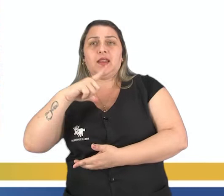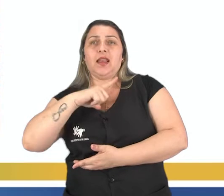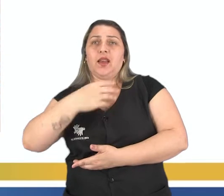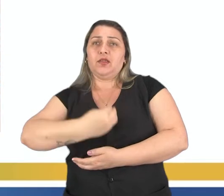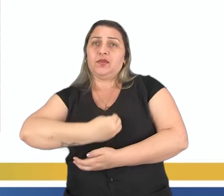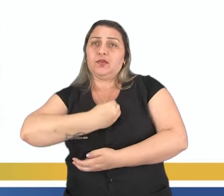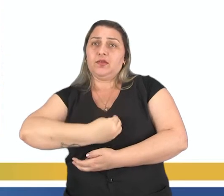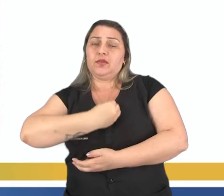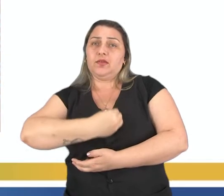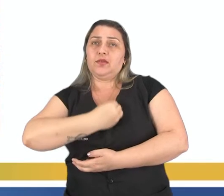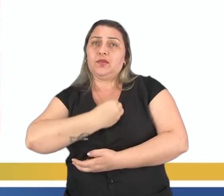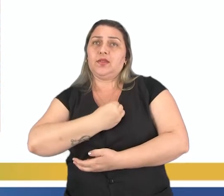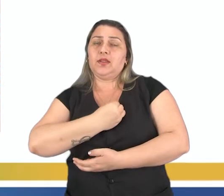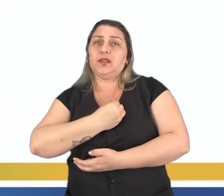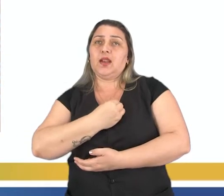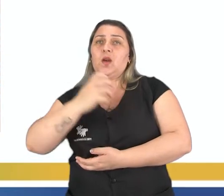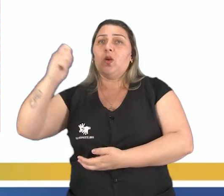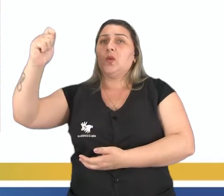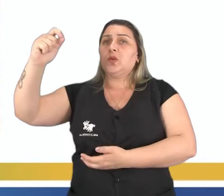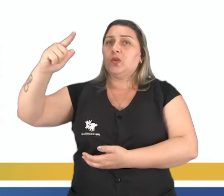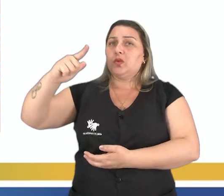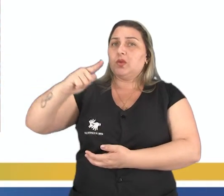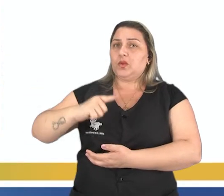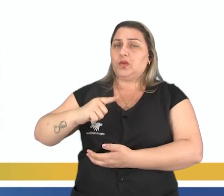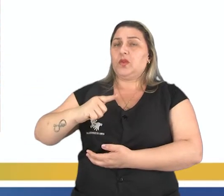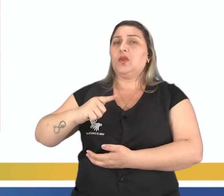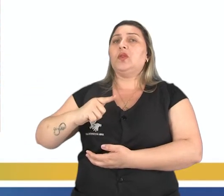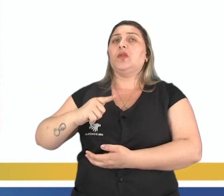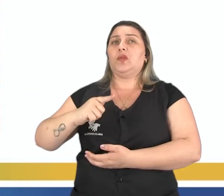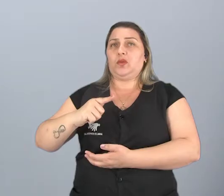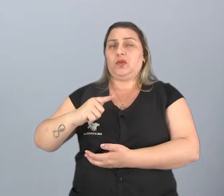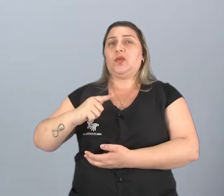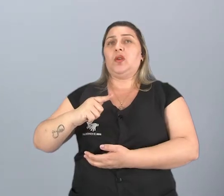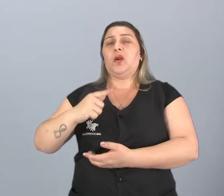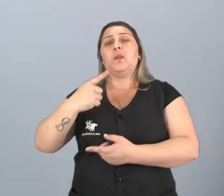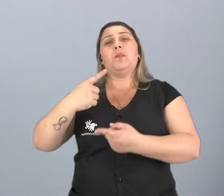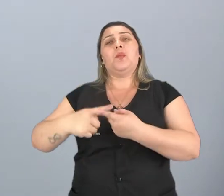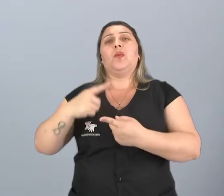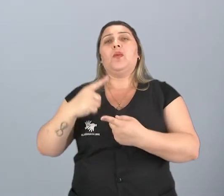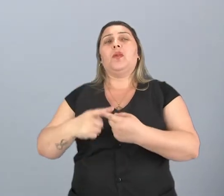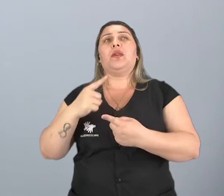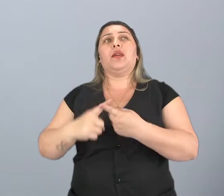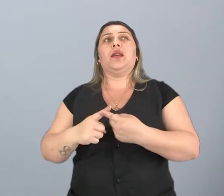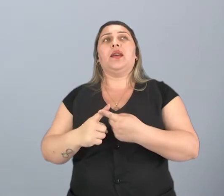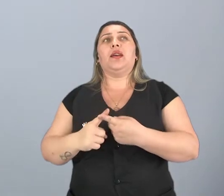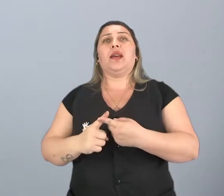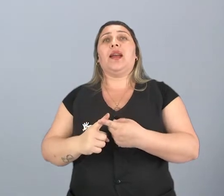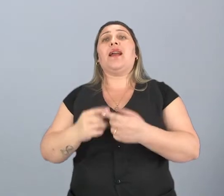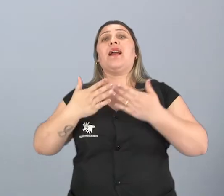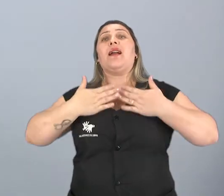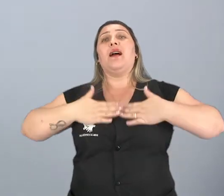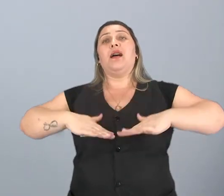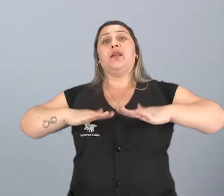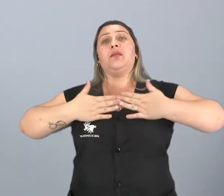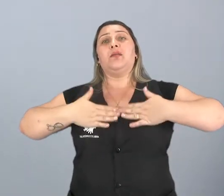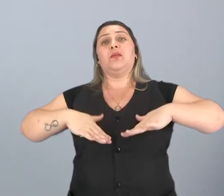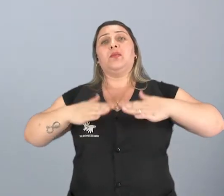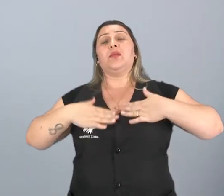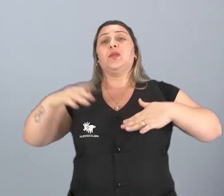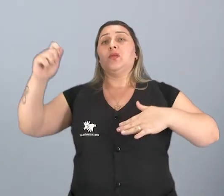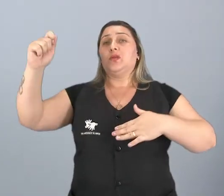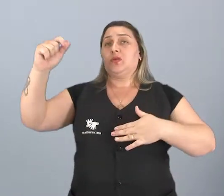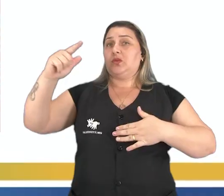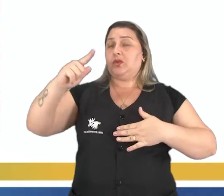existência da vida. O Sol ela é uma estrela ideal porque ela é relativamente calma. Então, o Sol